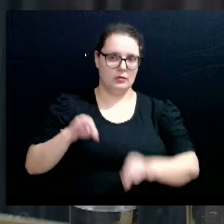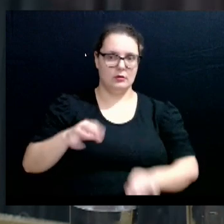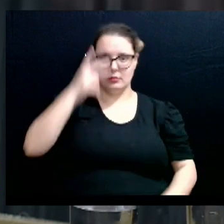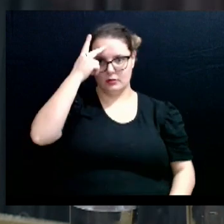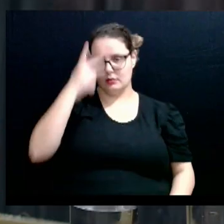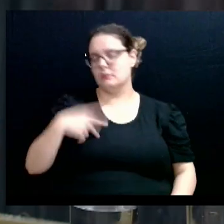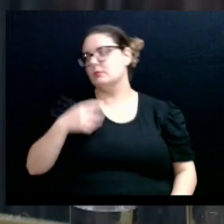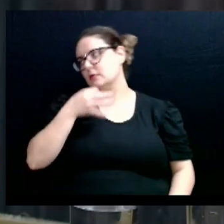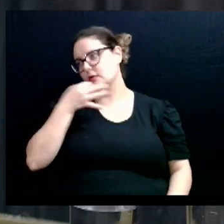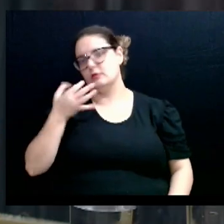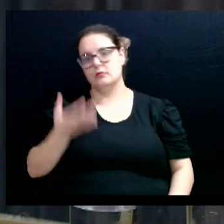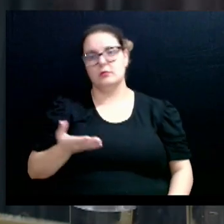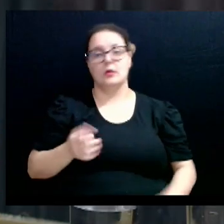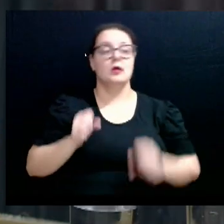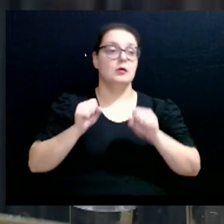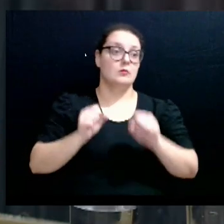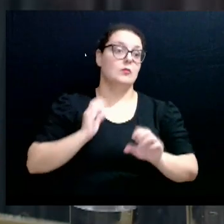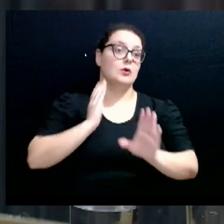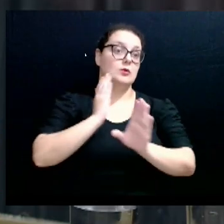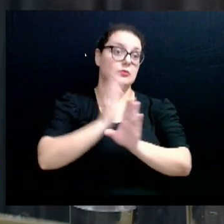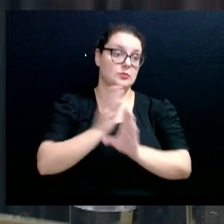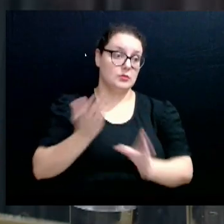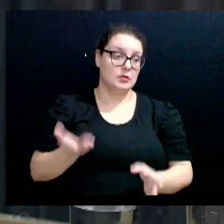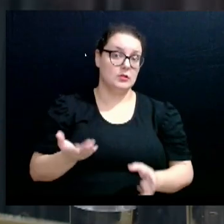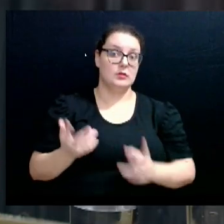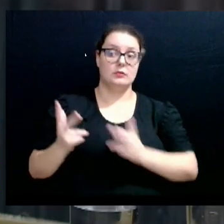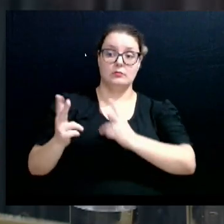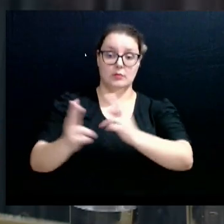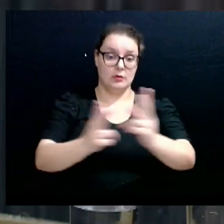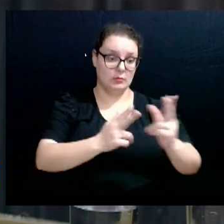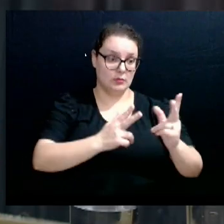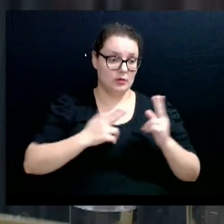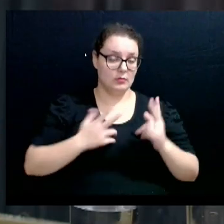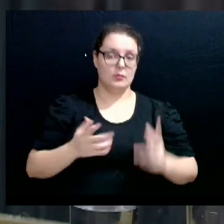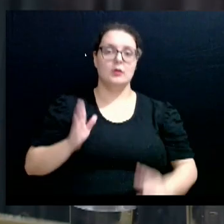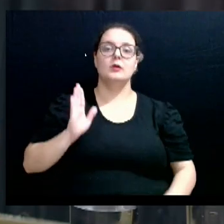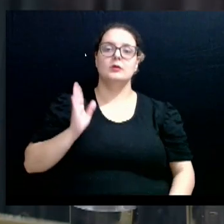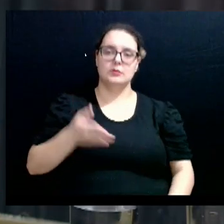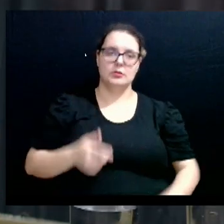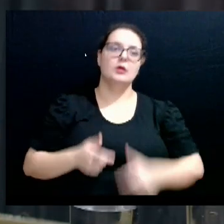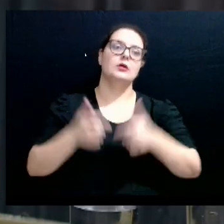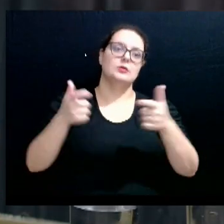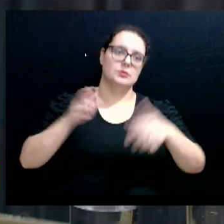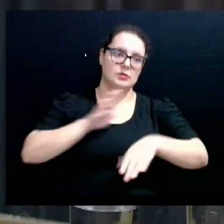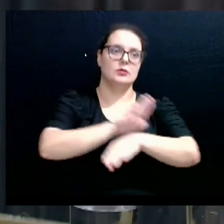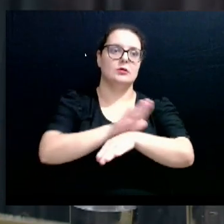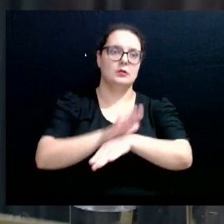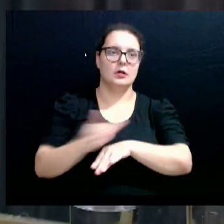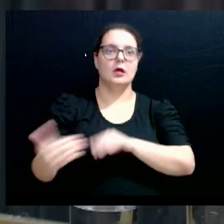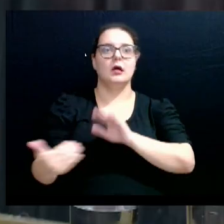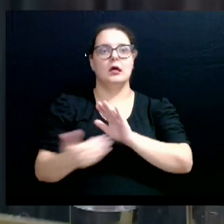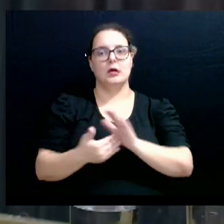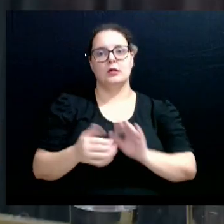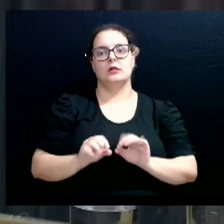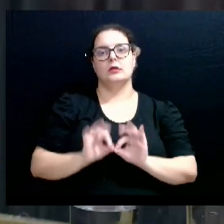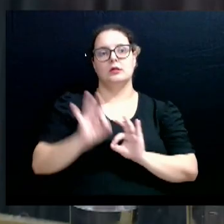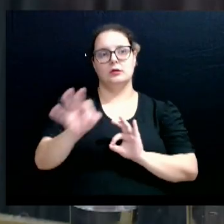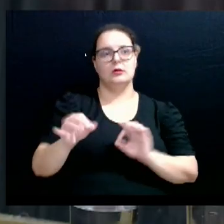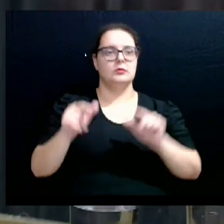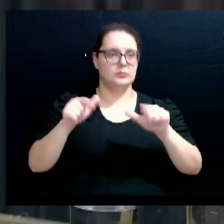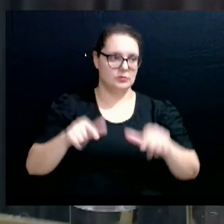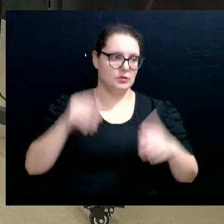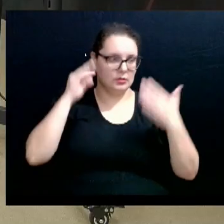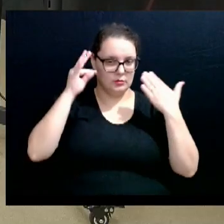ele possa encontrar os seus iguais, né? Isso já é de grande ajuda, mesmo fora de um espaço terapêutico,